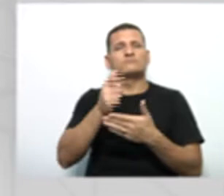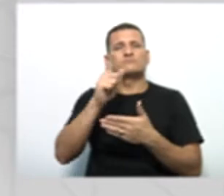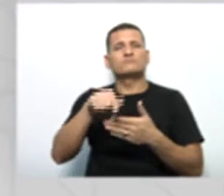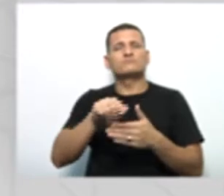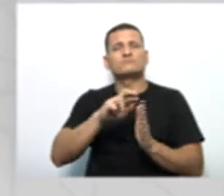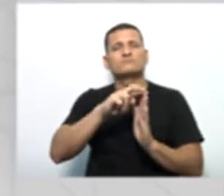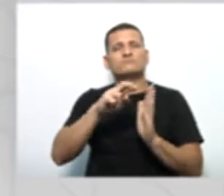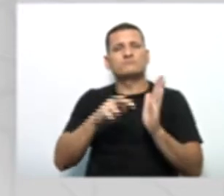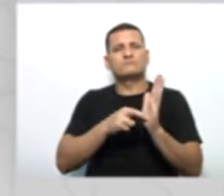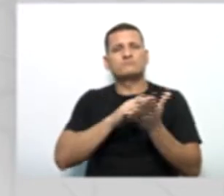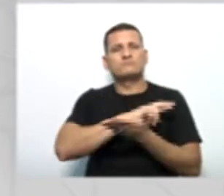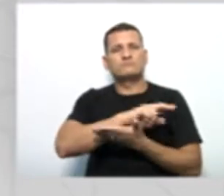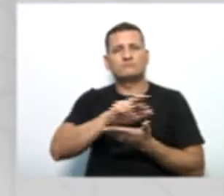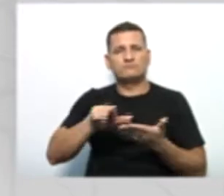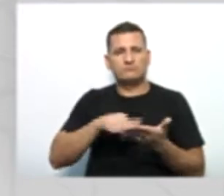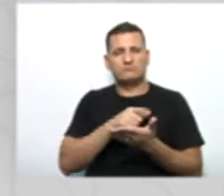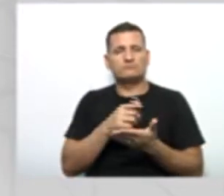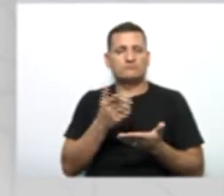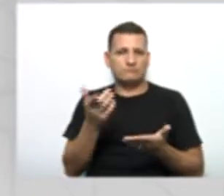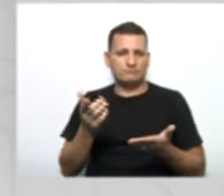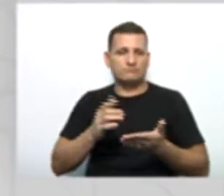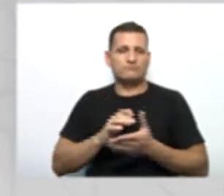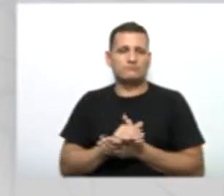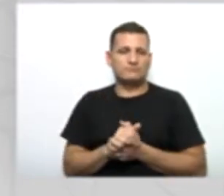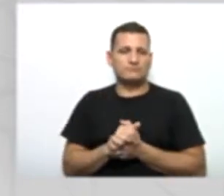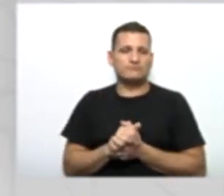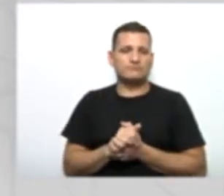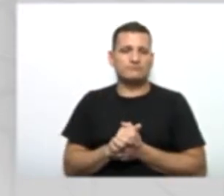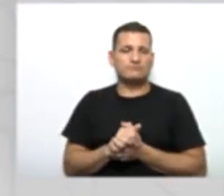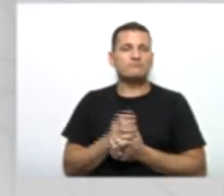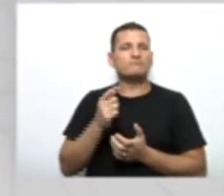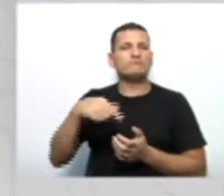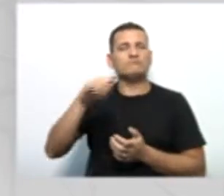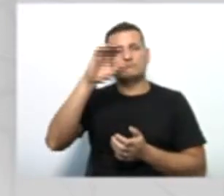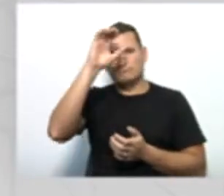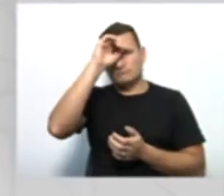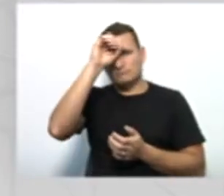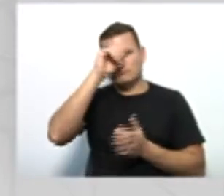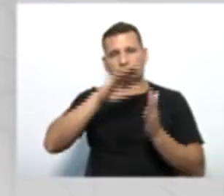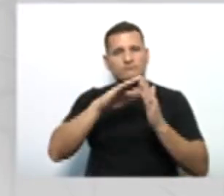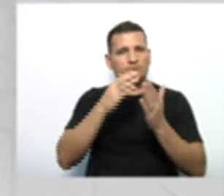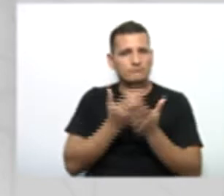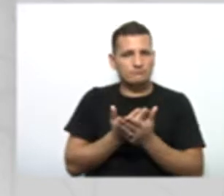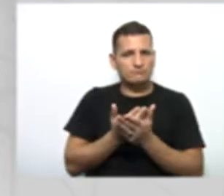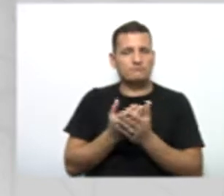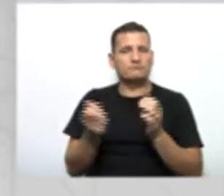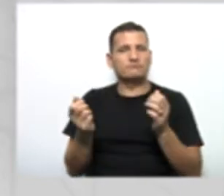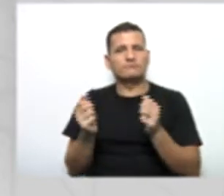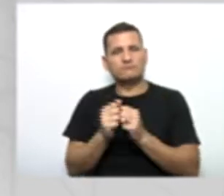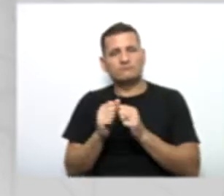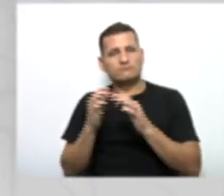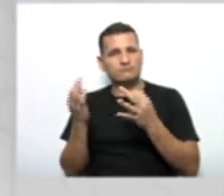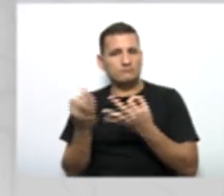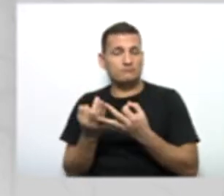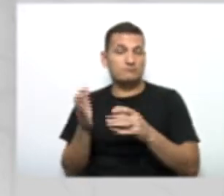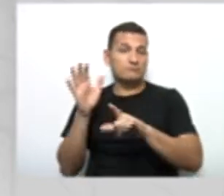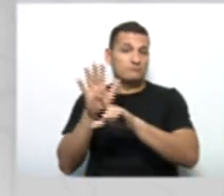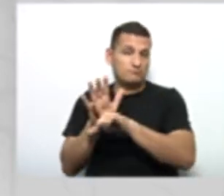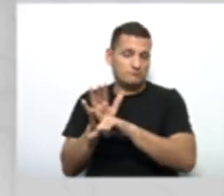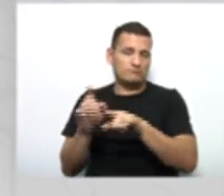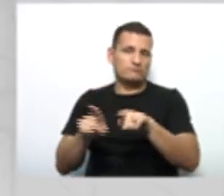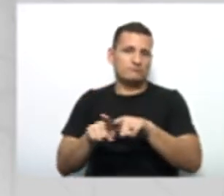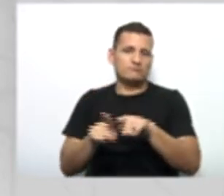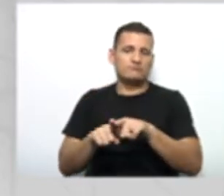de conduta, são aquelas regrinhas que a gente aprende na escola, nos pais, o que a lei também nos indica, o